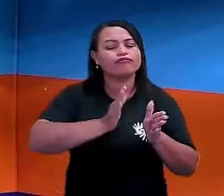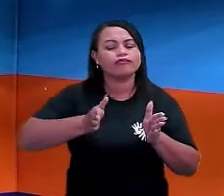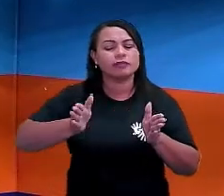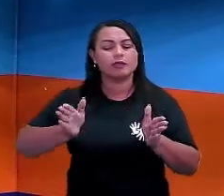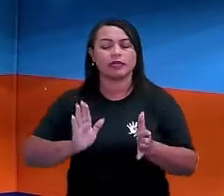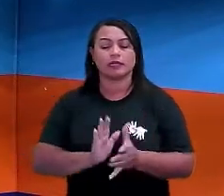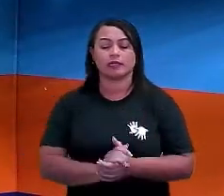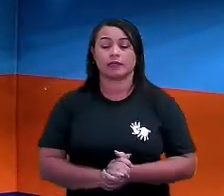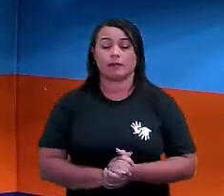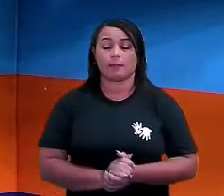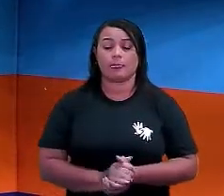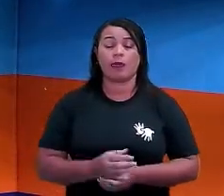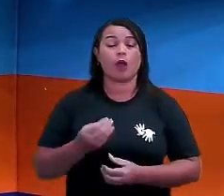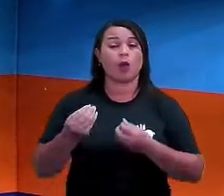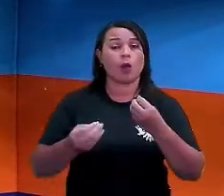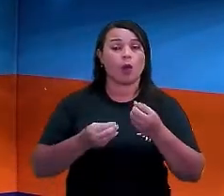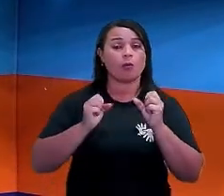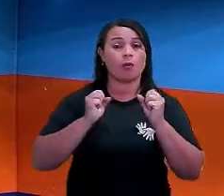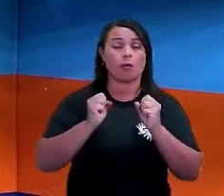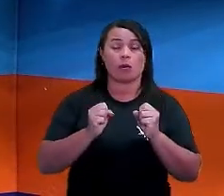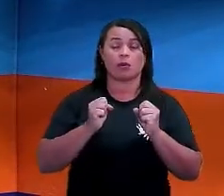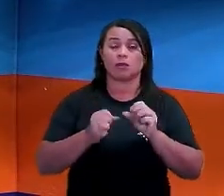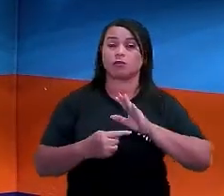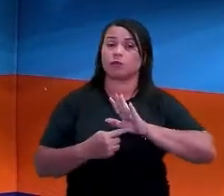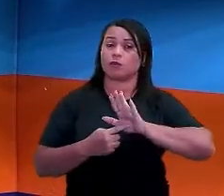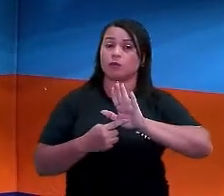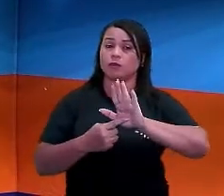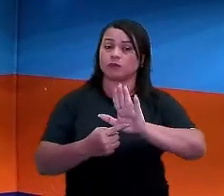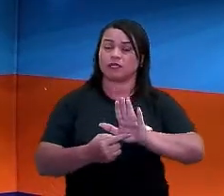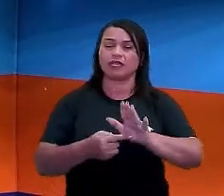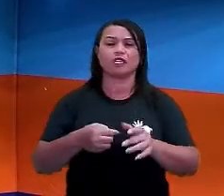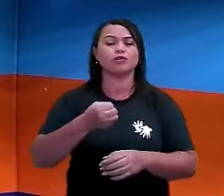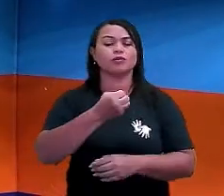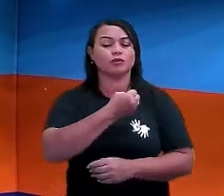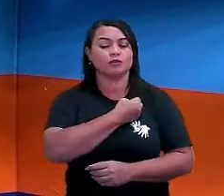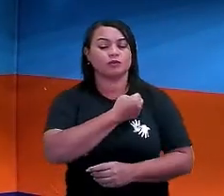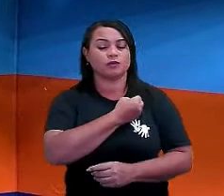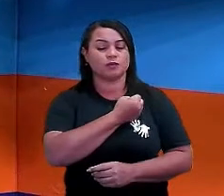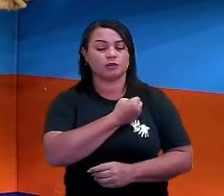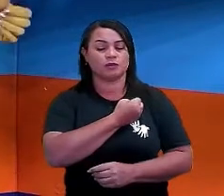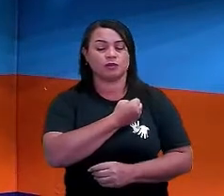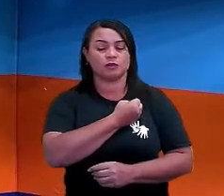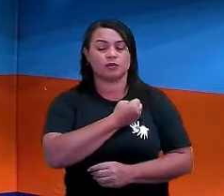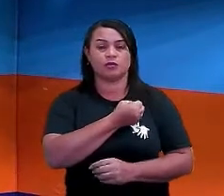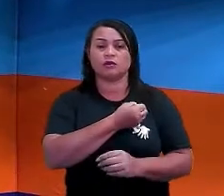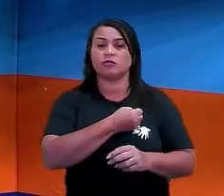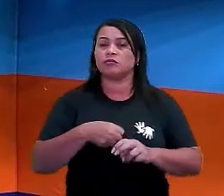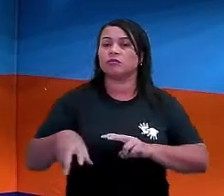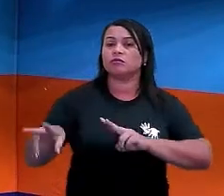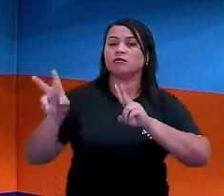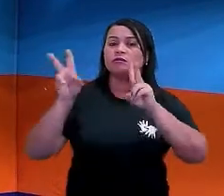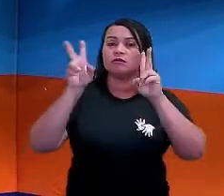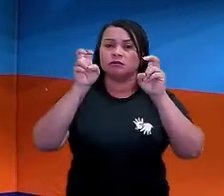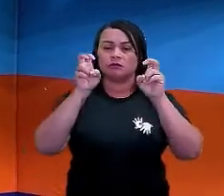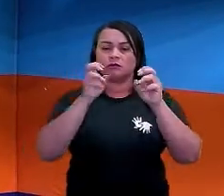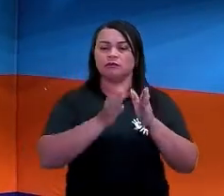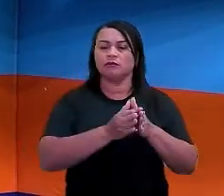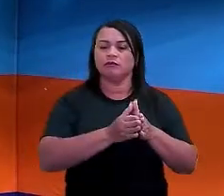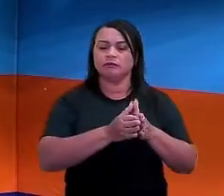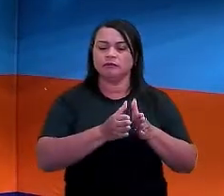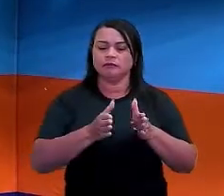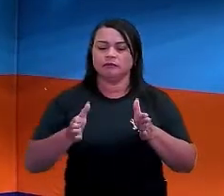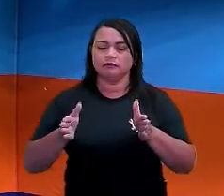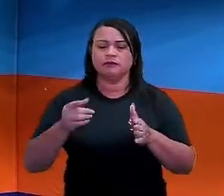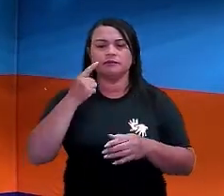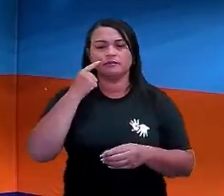regularidade. Como podemos representar numericamente os termos dessa sequência? E